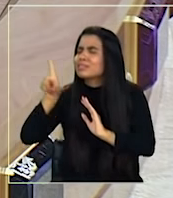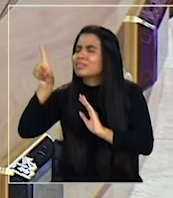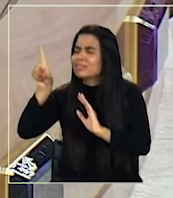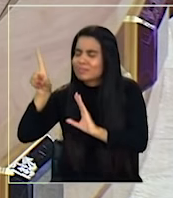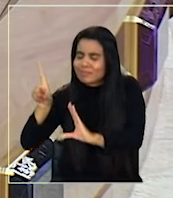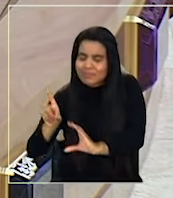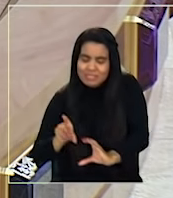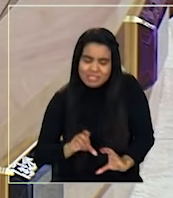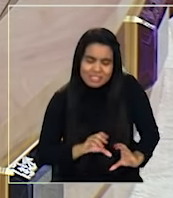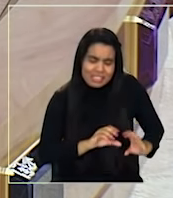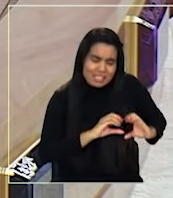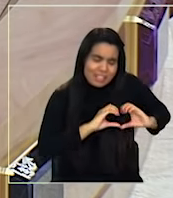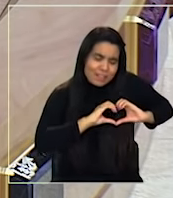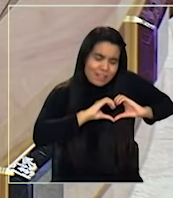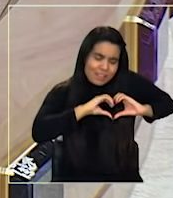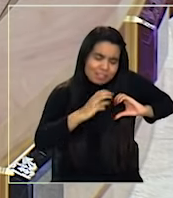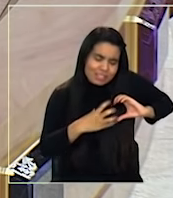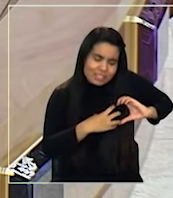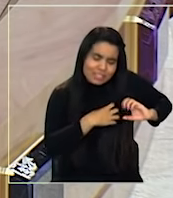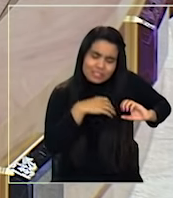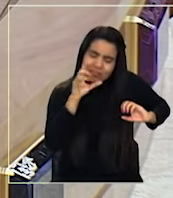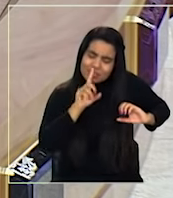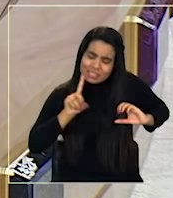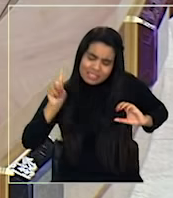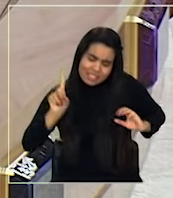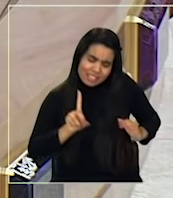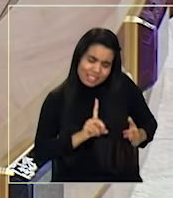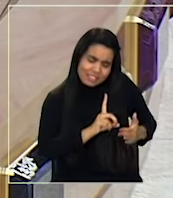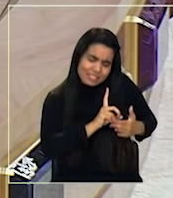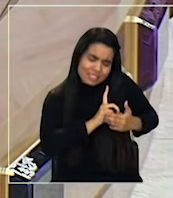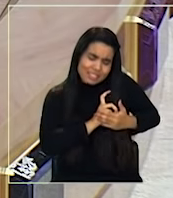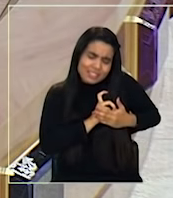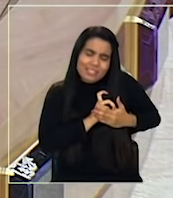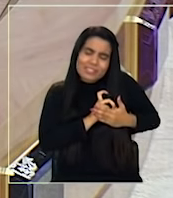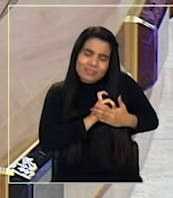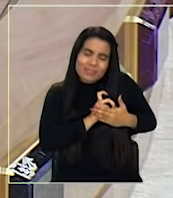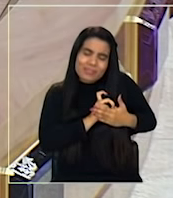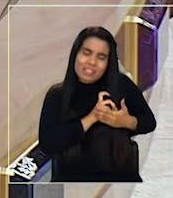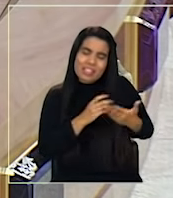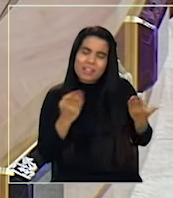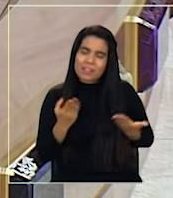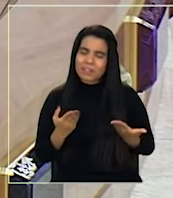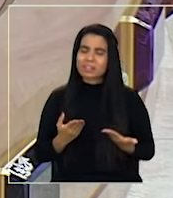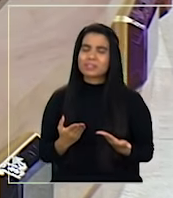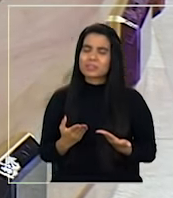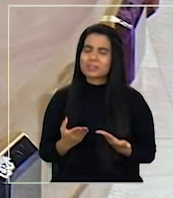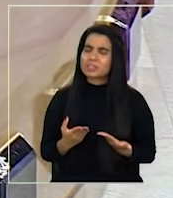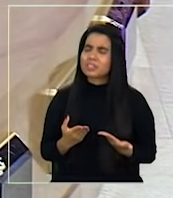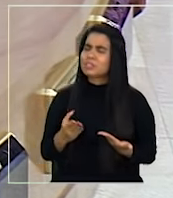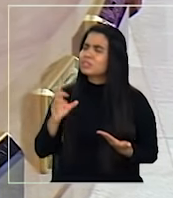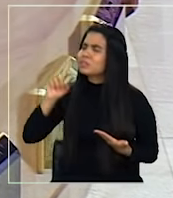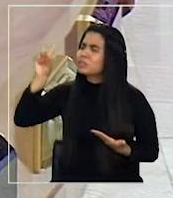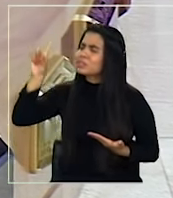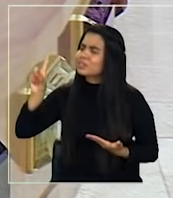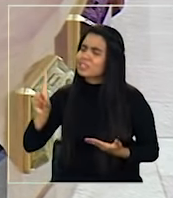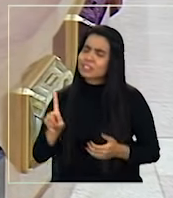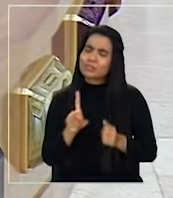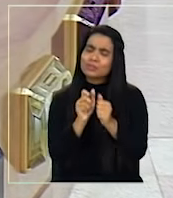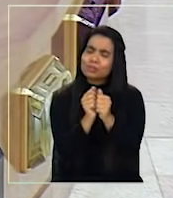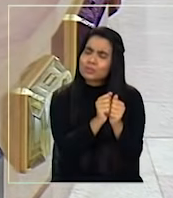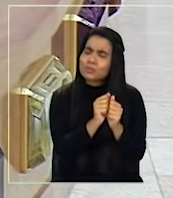torna o teu templo. Então envolva agora com a tua presença, meu Pai, em nome de